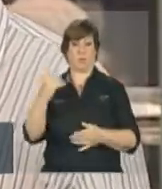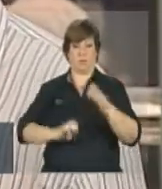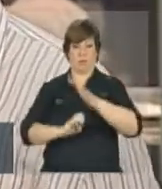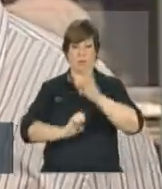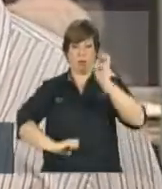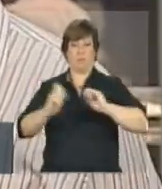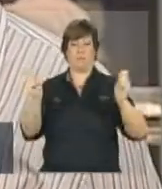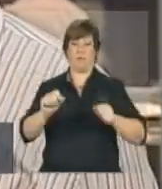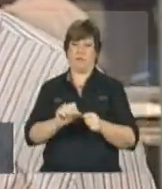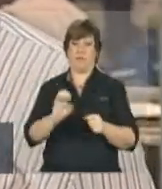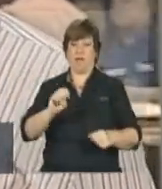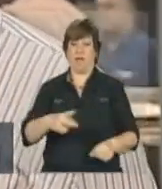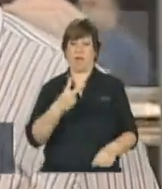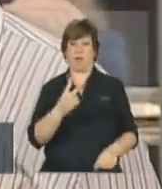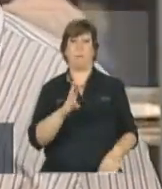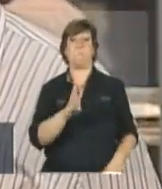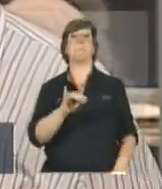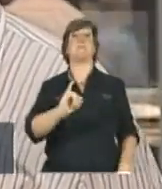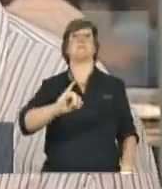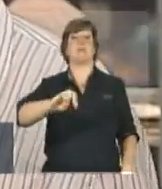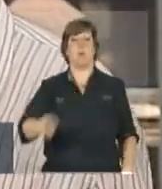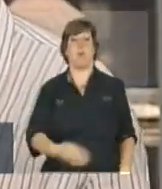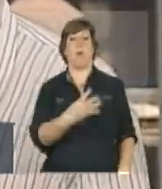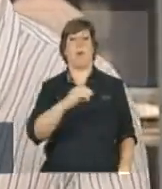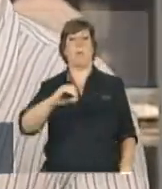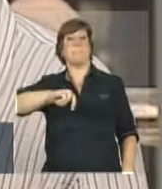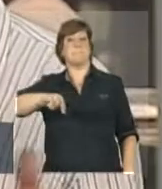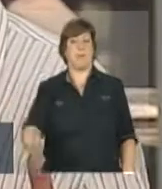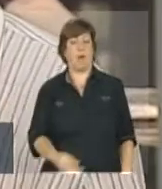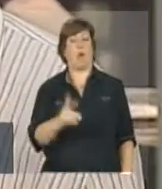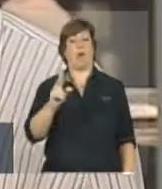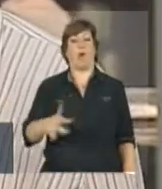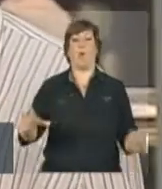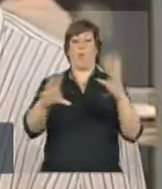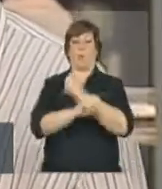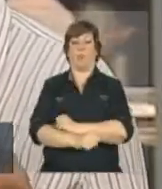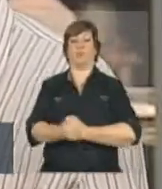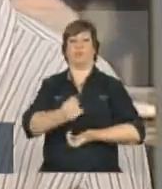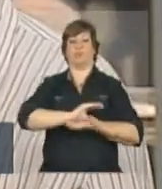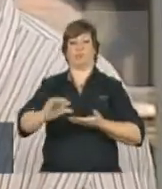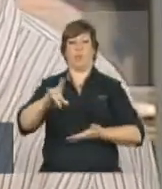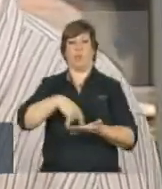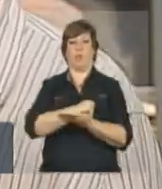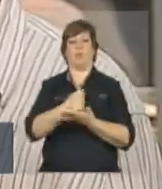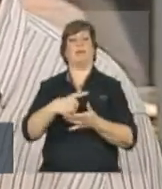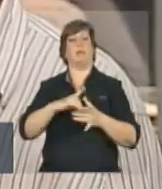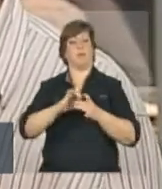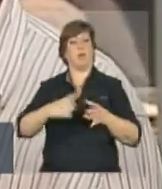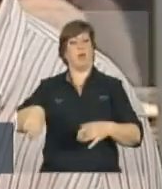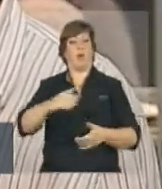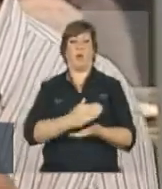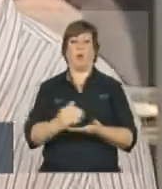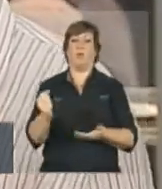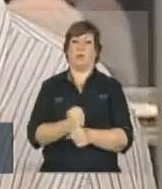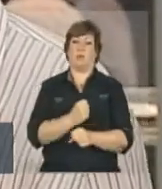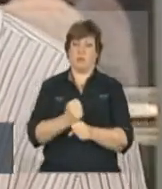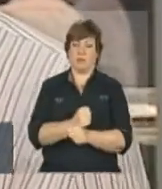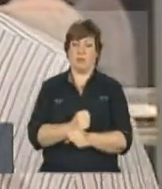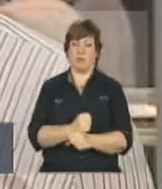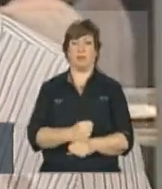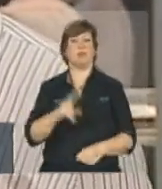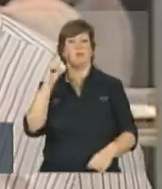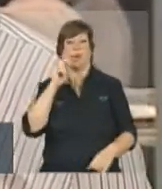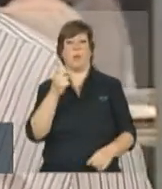podem executar, é de 2 bilhões e 400. Esse é o total de contrato que está disponível para que eles executem. Do ponto de